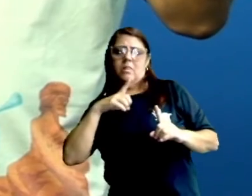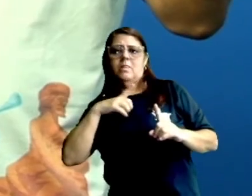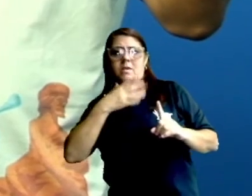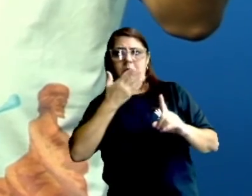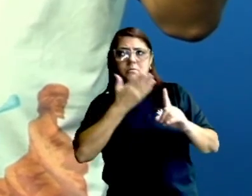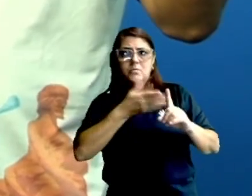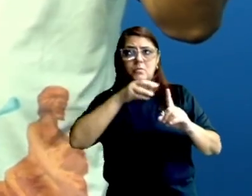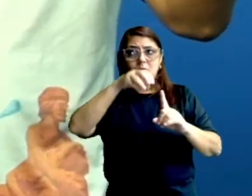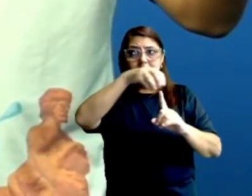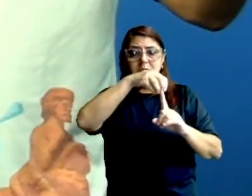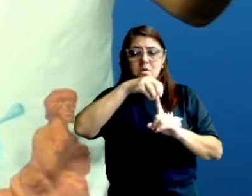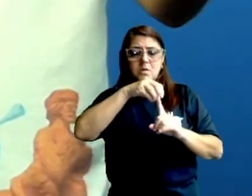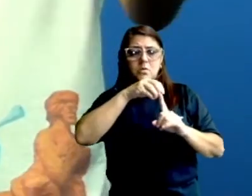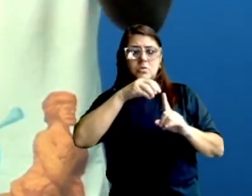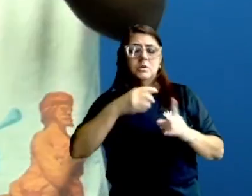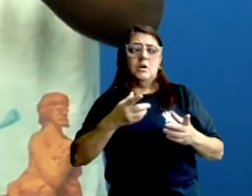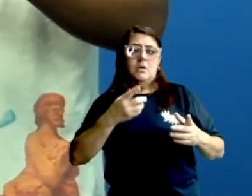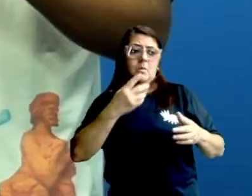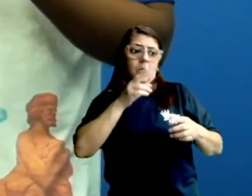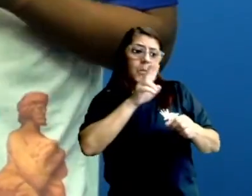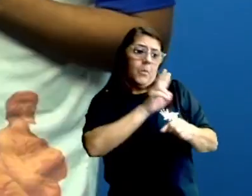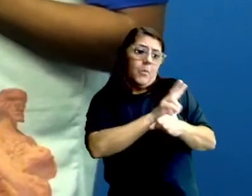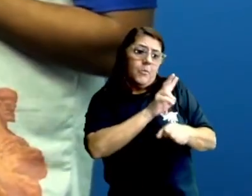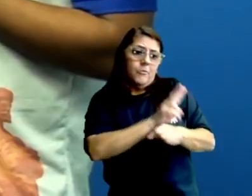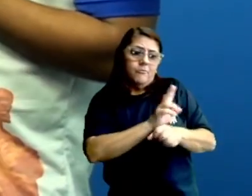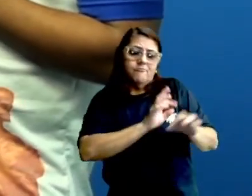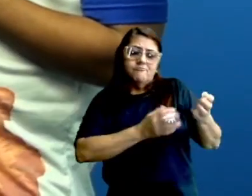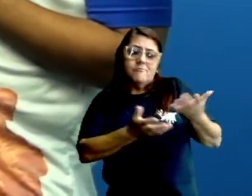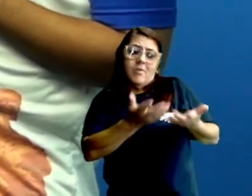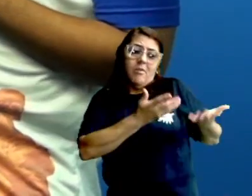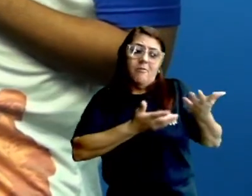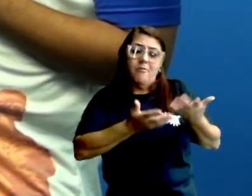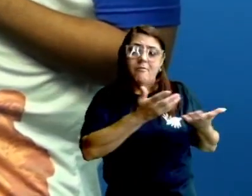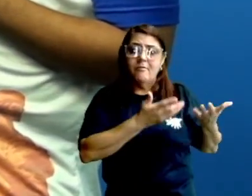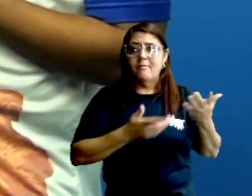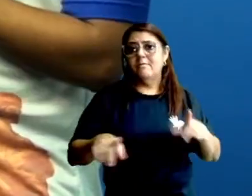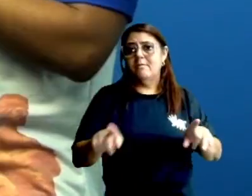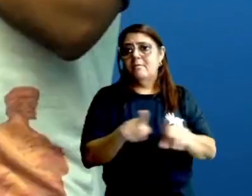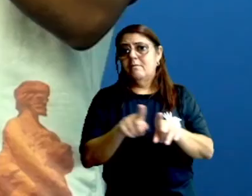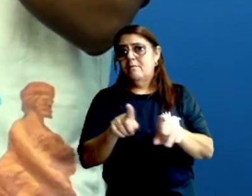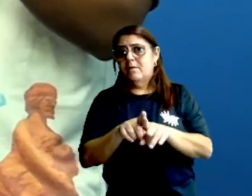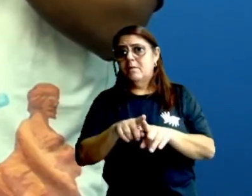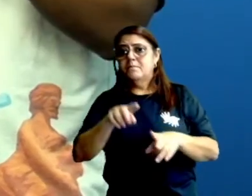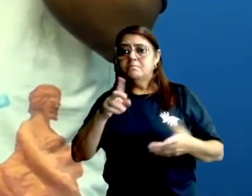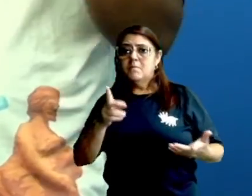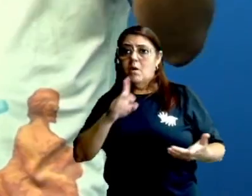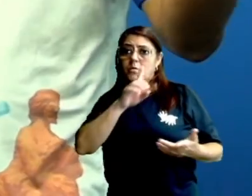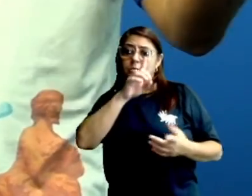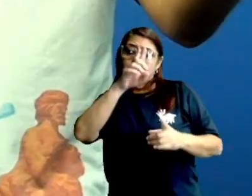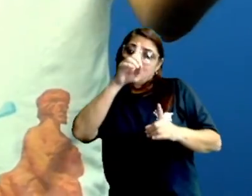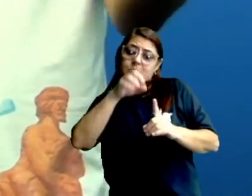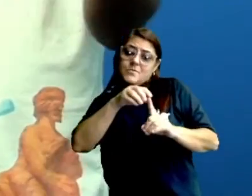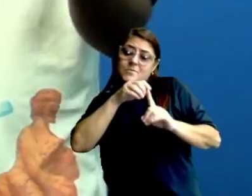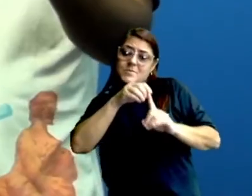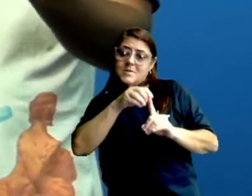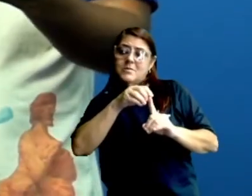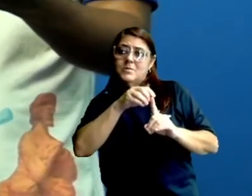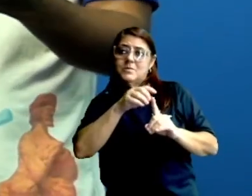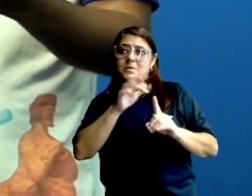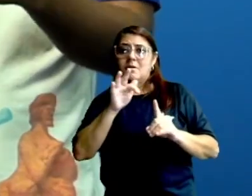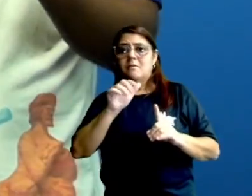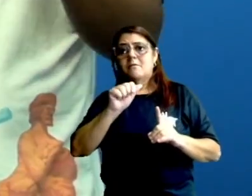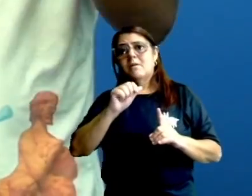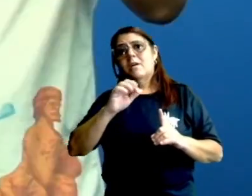que eles todos eles cultivavam também geralmente o Deus que o faraó cultivava a população egípcia